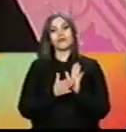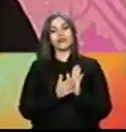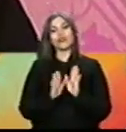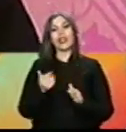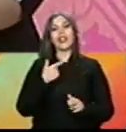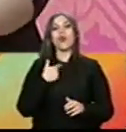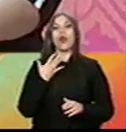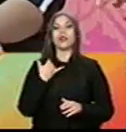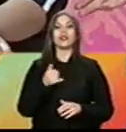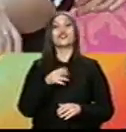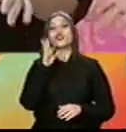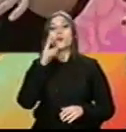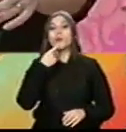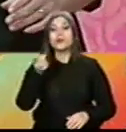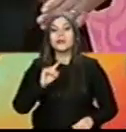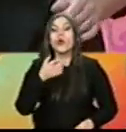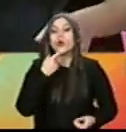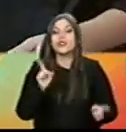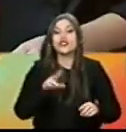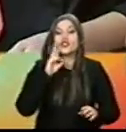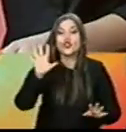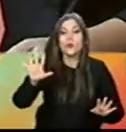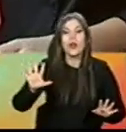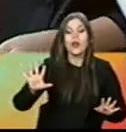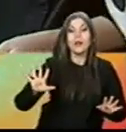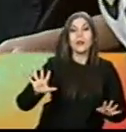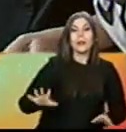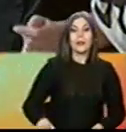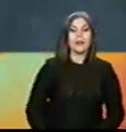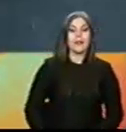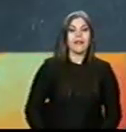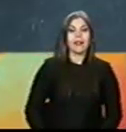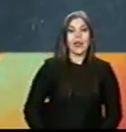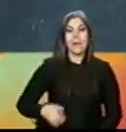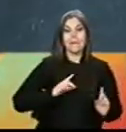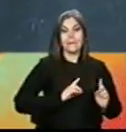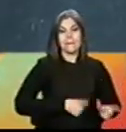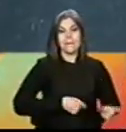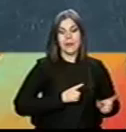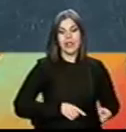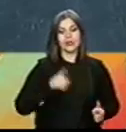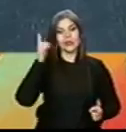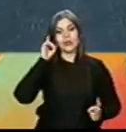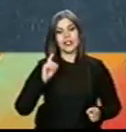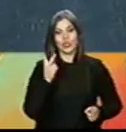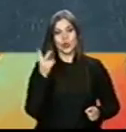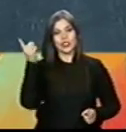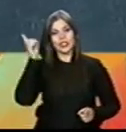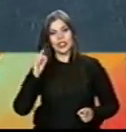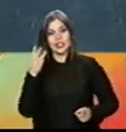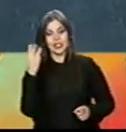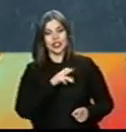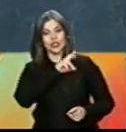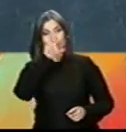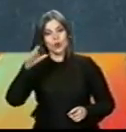Coimbra. Desculpa, mas não é possível. Só um bocadinho, Sónia, diz-me, Noemi. Diz-me, Noemi. Em março, 2 e 3, em Coimbra, 50